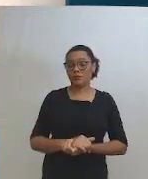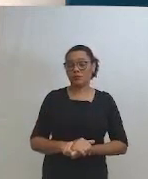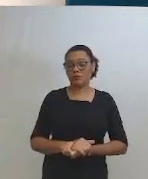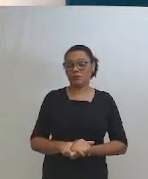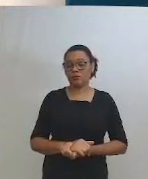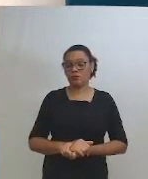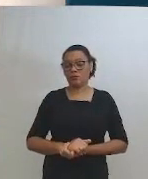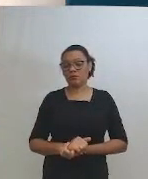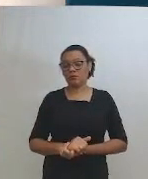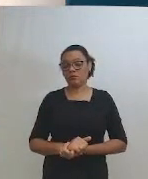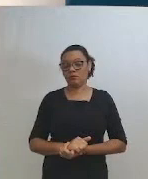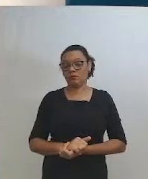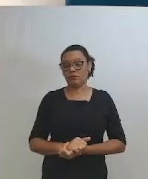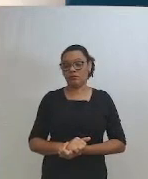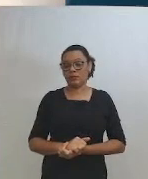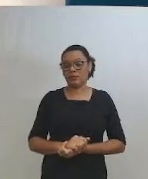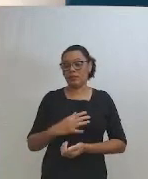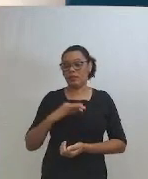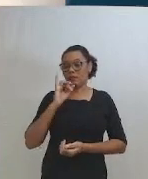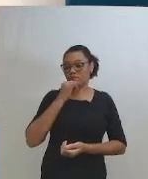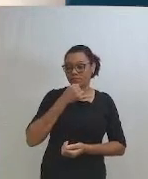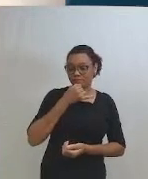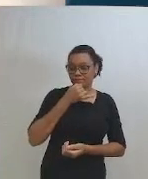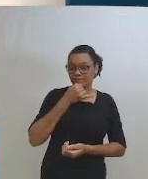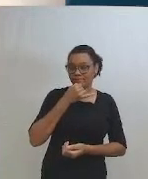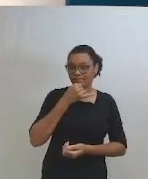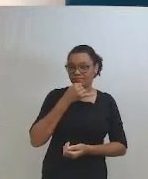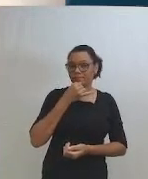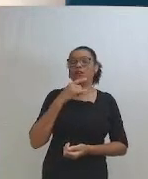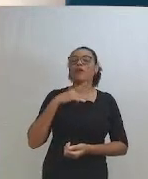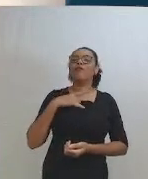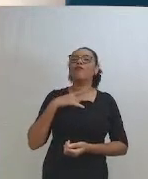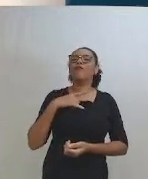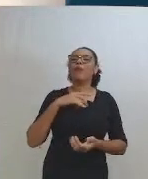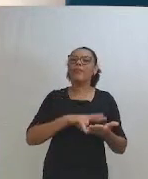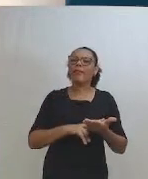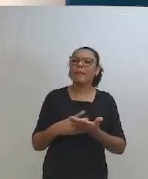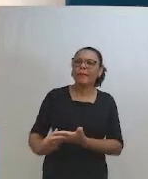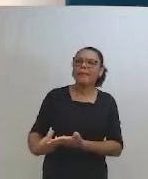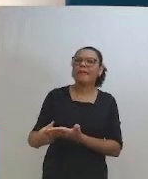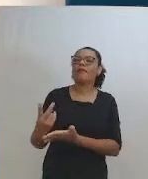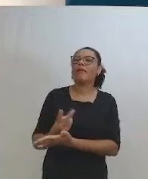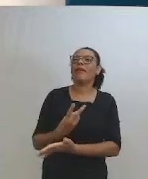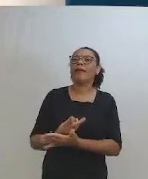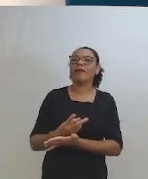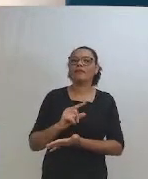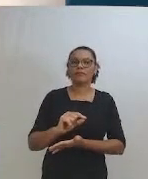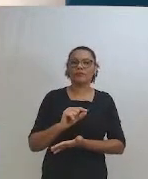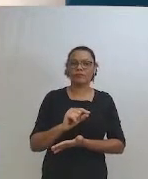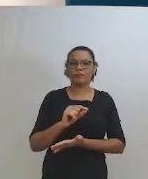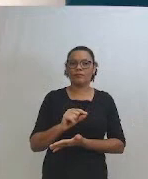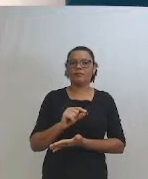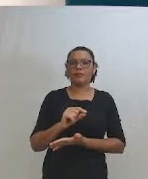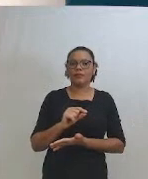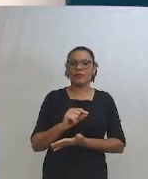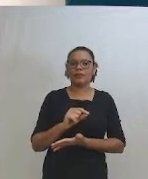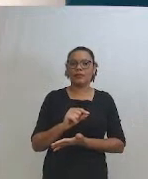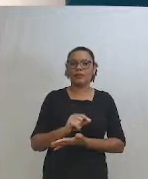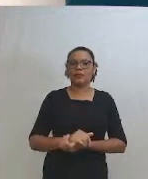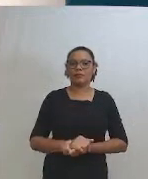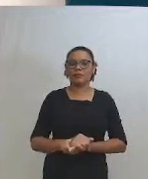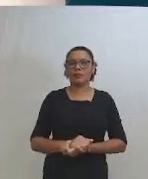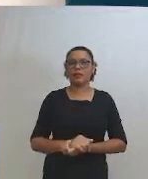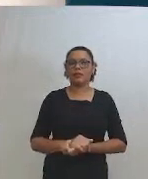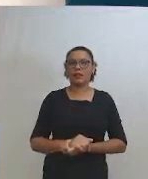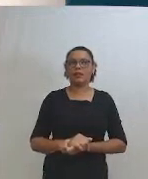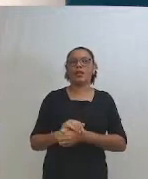que, infelizmente, foi interpretado de forma equivocada, que é a comorbidade que acompanha e alberga a vida do recorrente. De